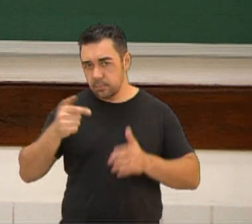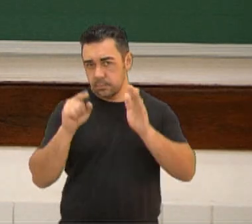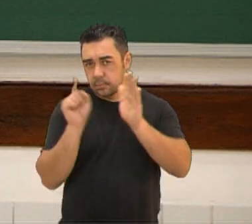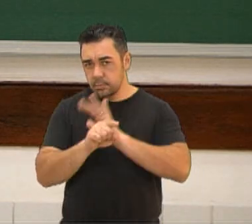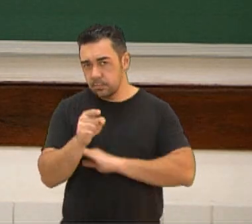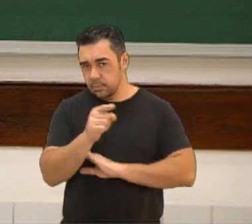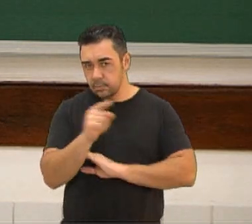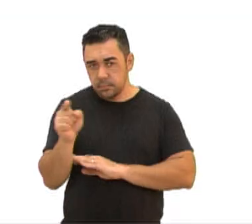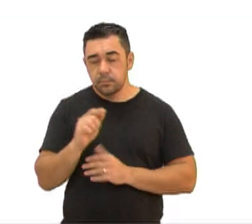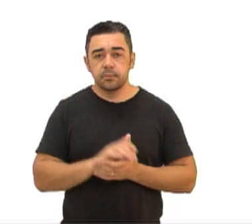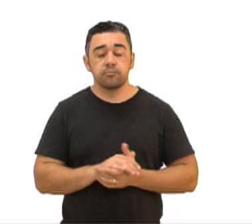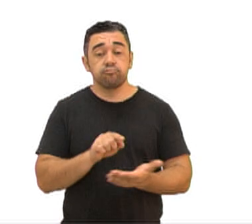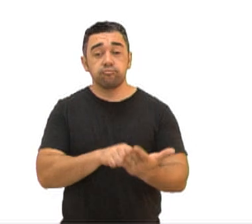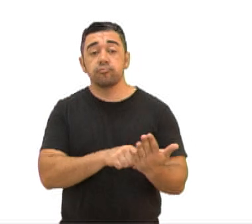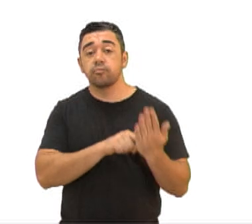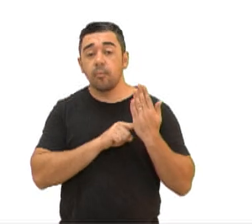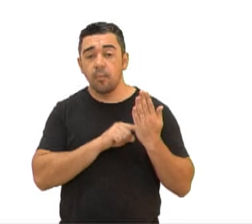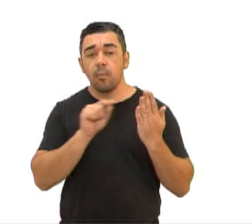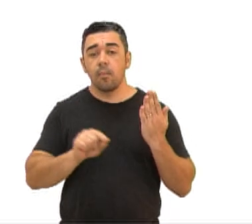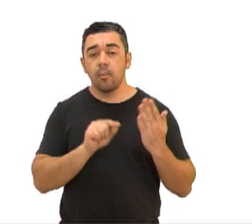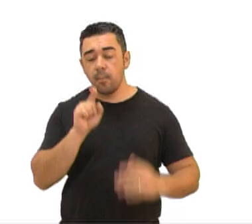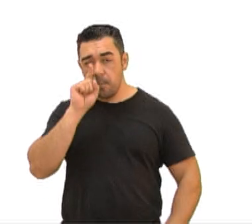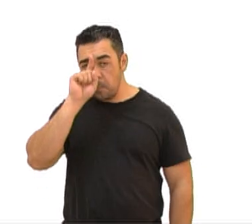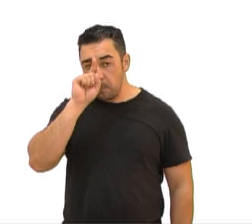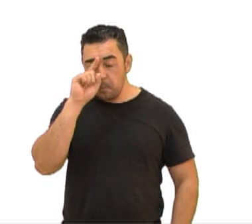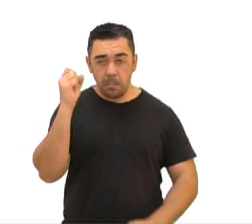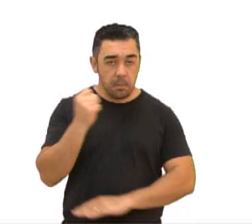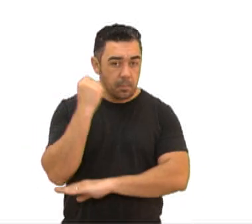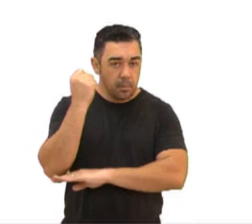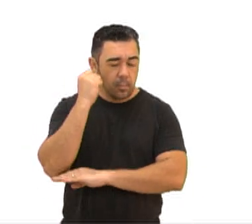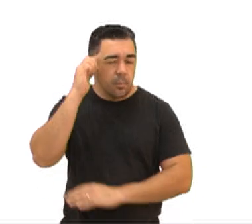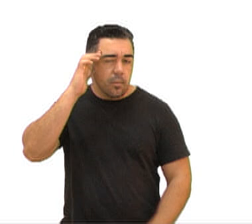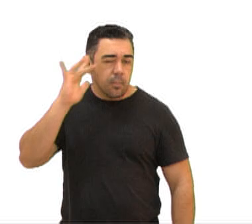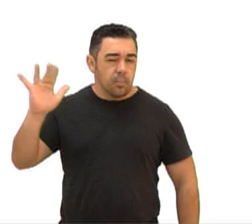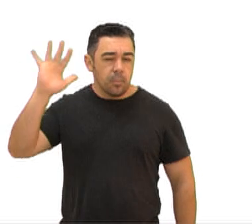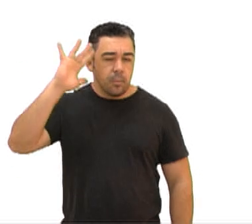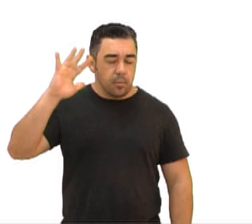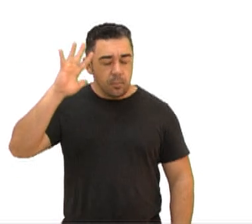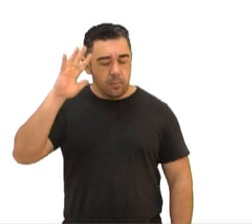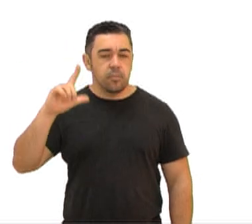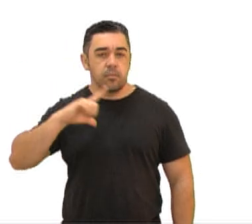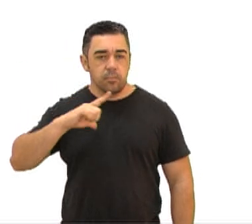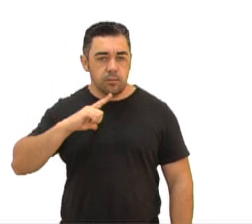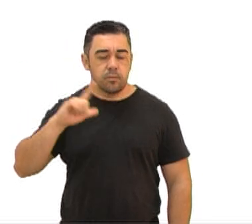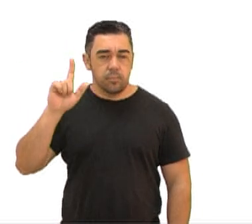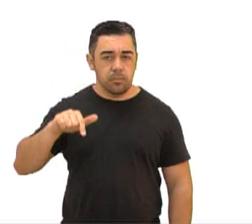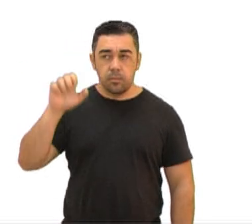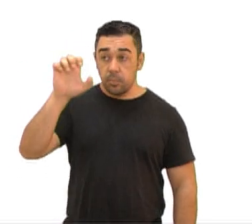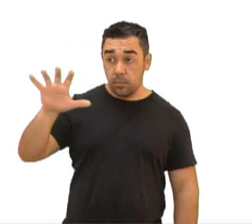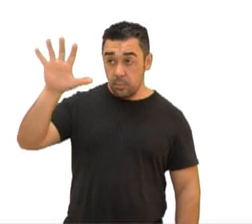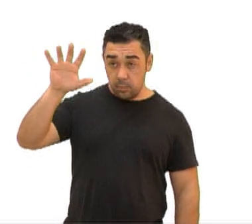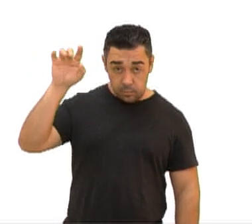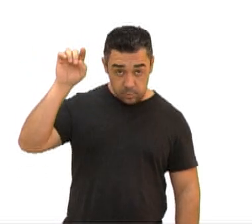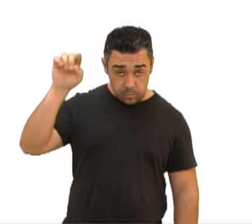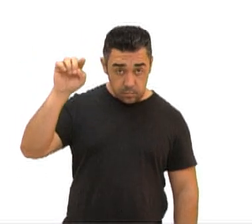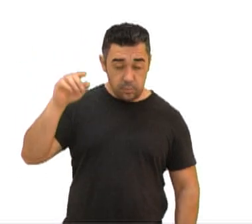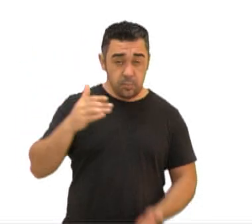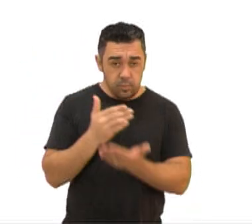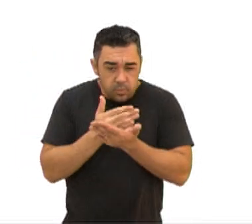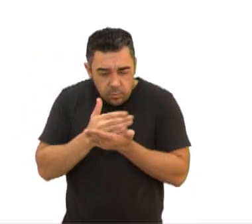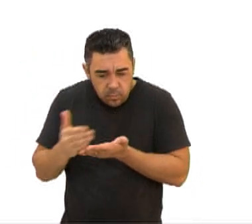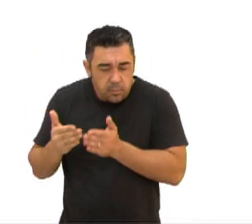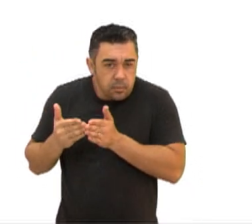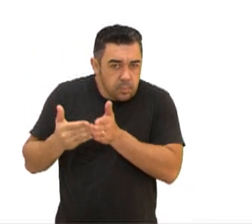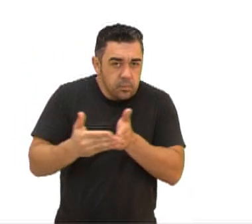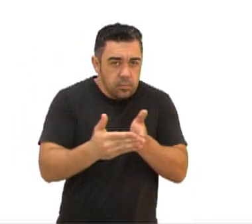quiz. Aponte os perigos imaginários enfrentados pelos europeus durante a expansão